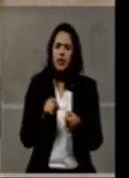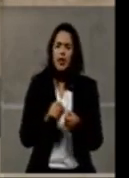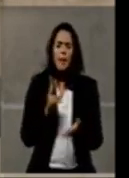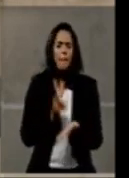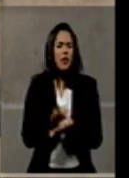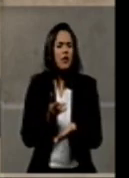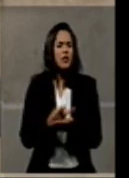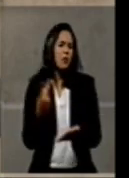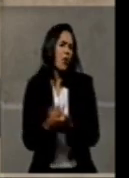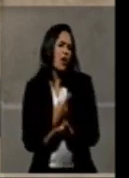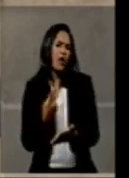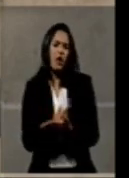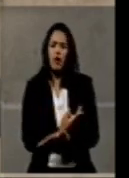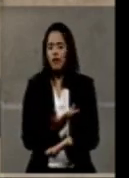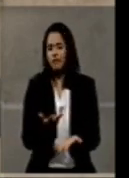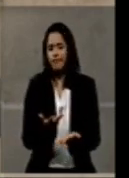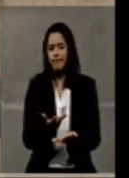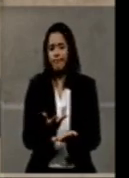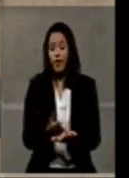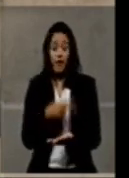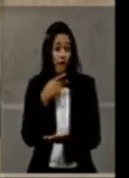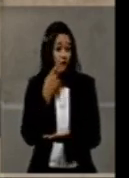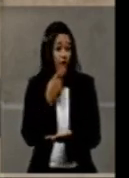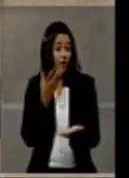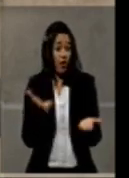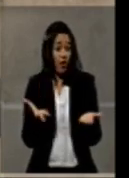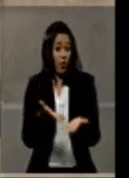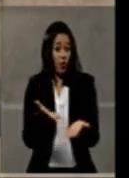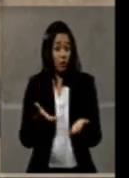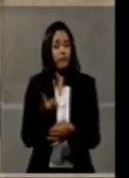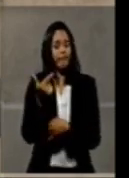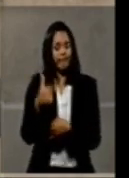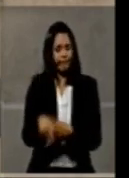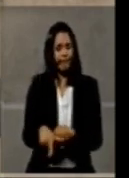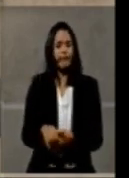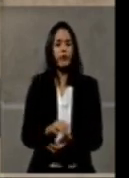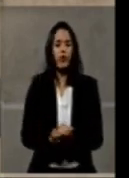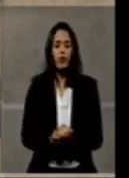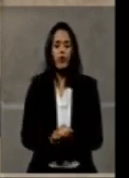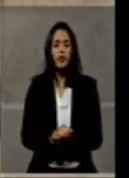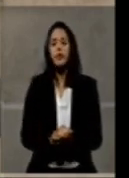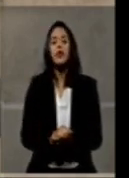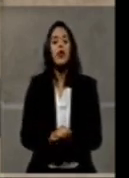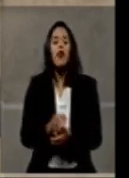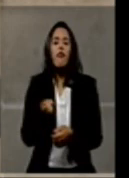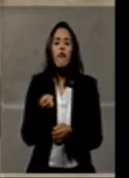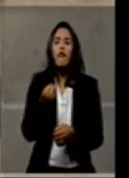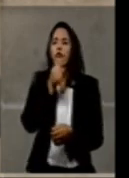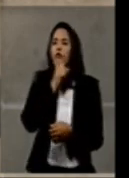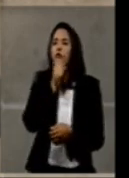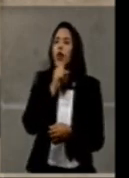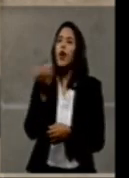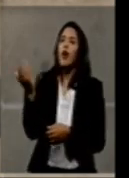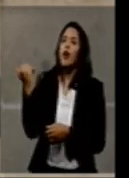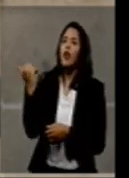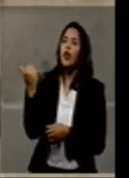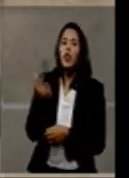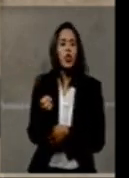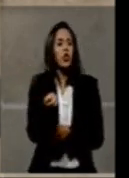em círculos fala-se hoje mais uma vez em velha e nova política